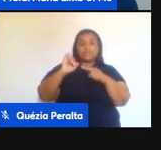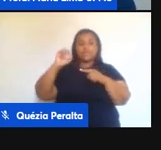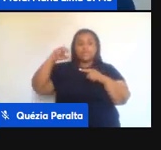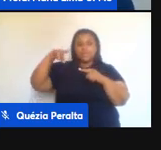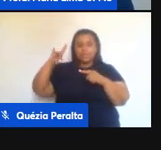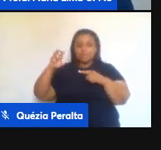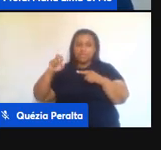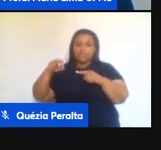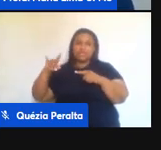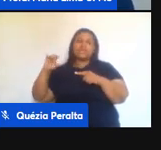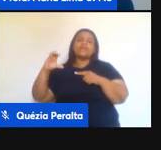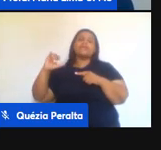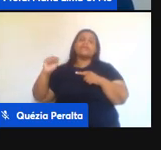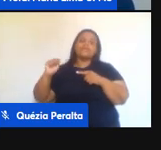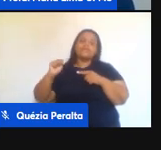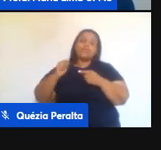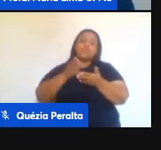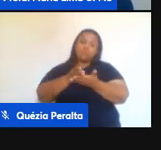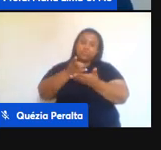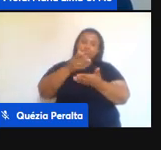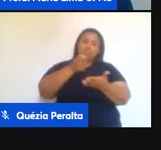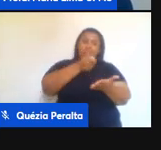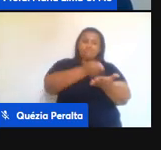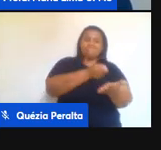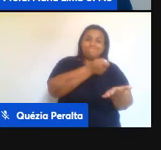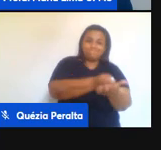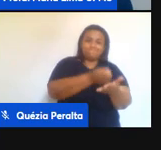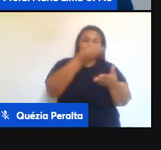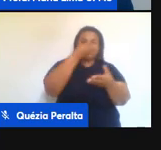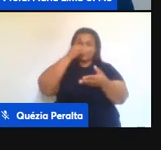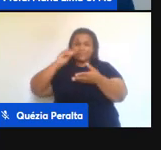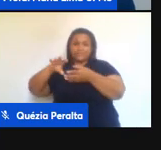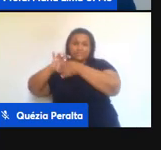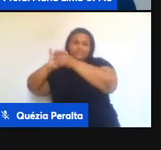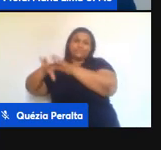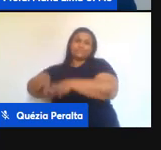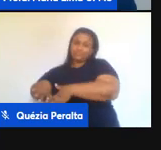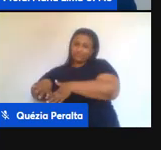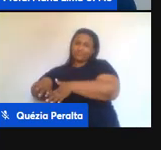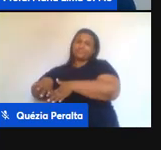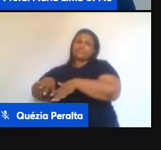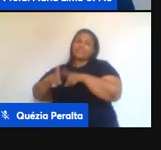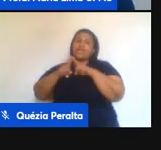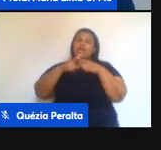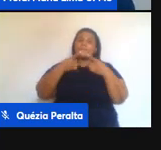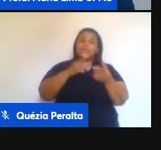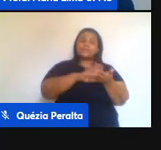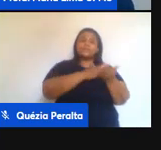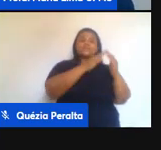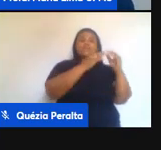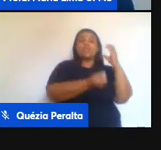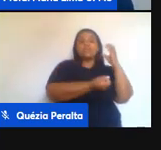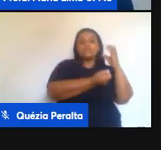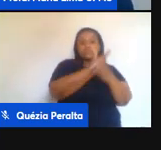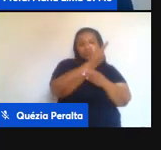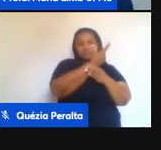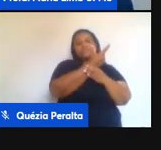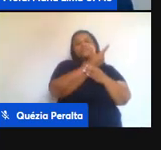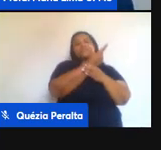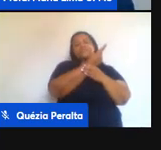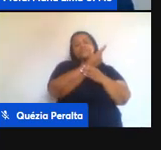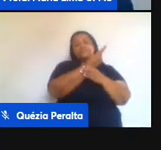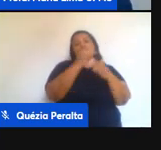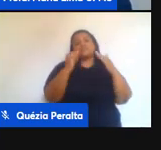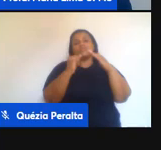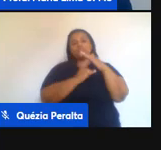de colonialidade, de exclusão. A escola surge também com esse caráter. Ela é uma instituição que vai